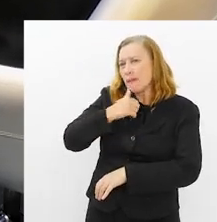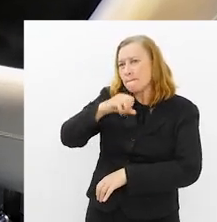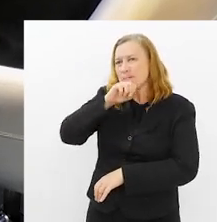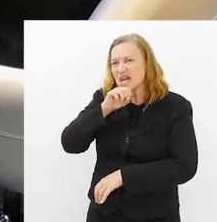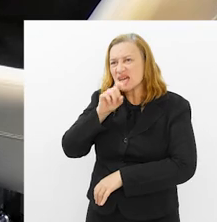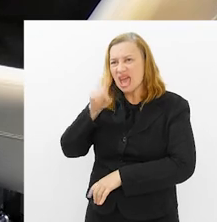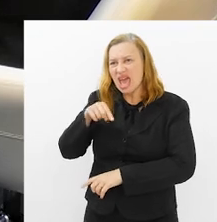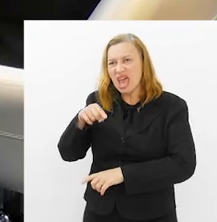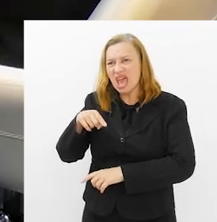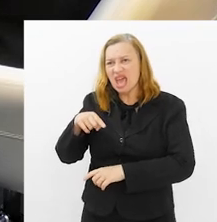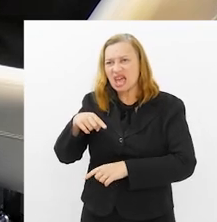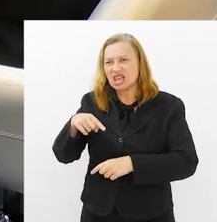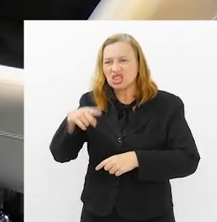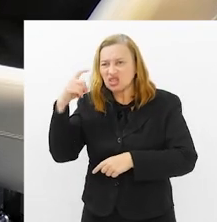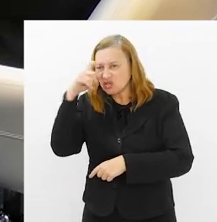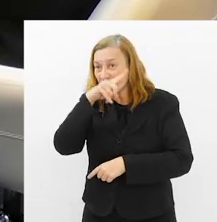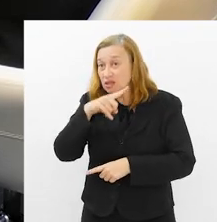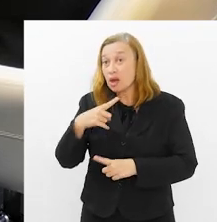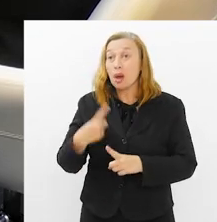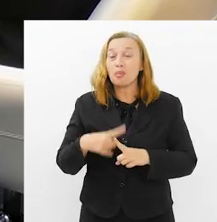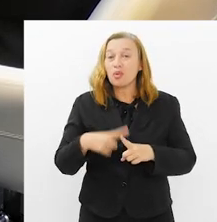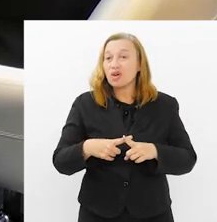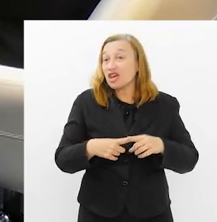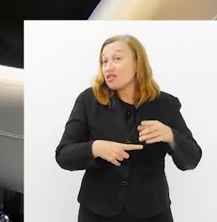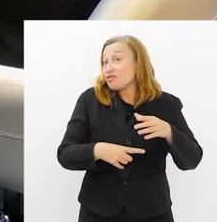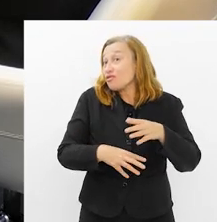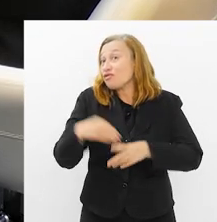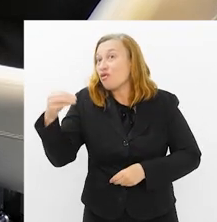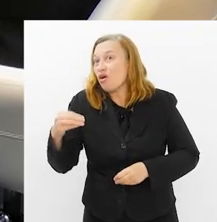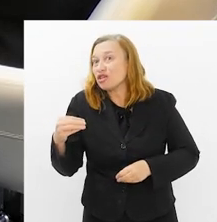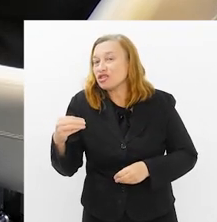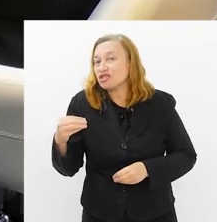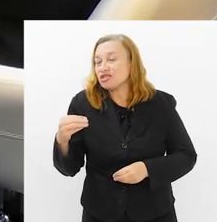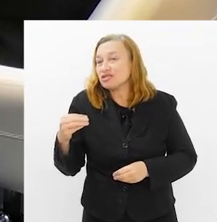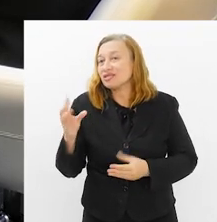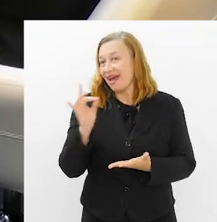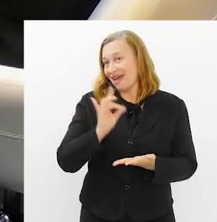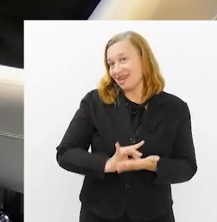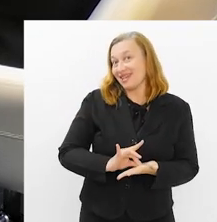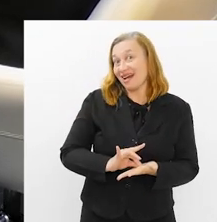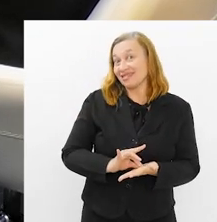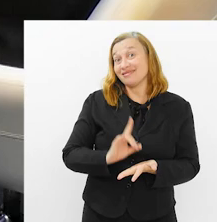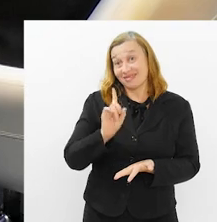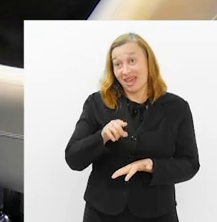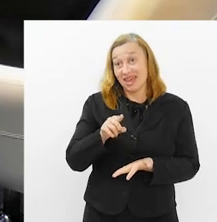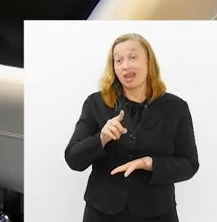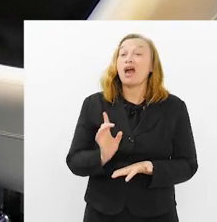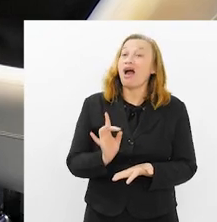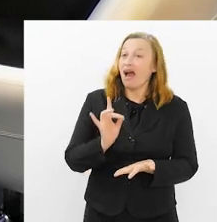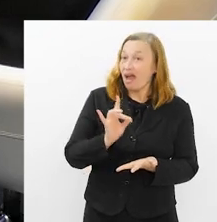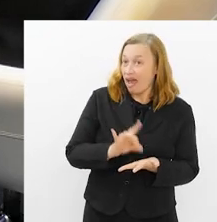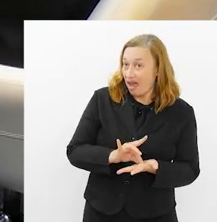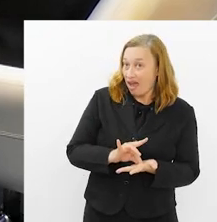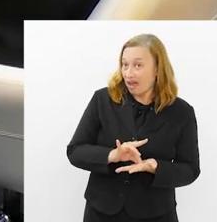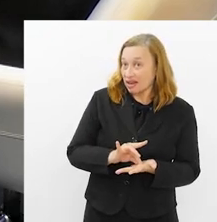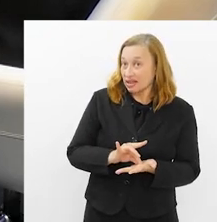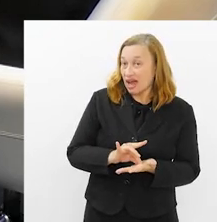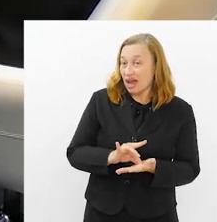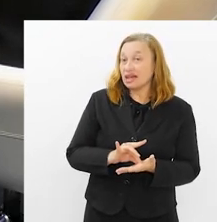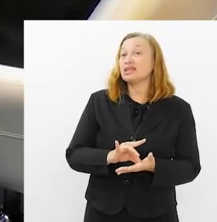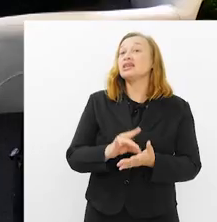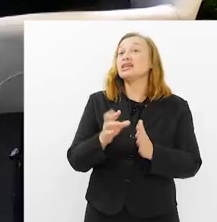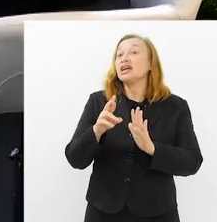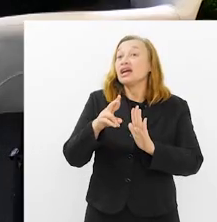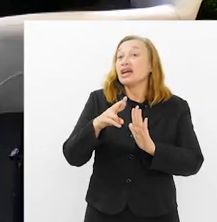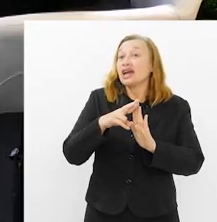polêmico? Não querer ser mãe é polêmico porque foge da regra, né? Que regra? Quem A impõe essa regra? regra imposta pela